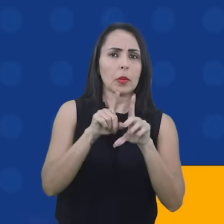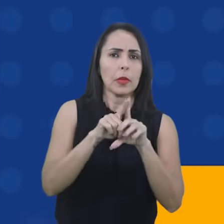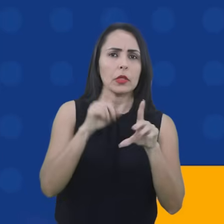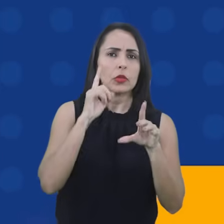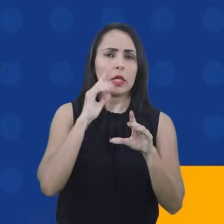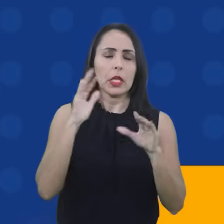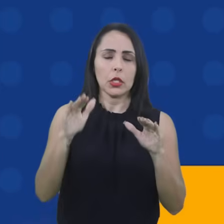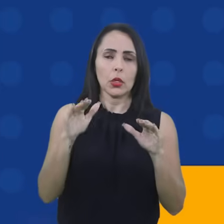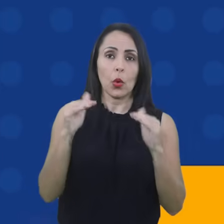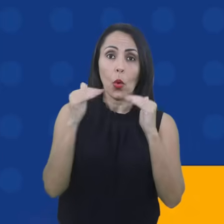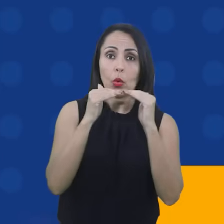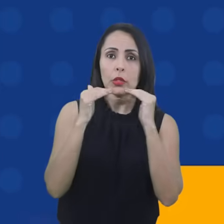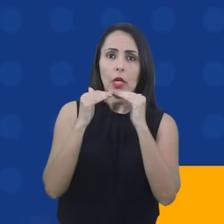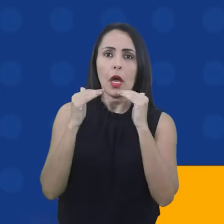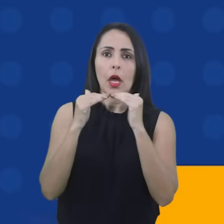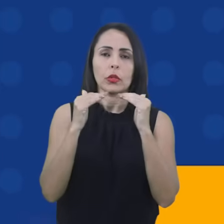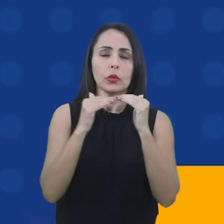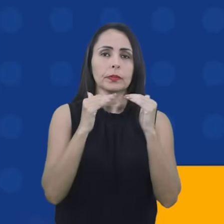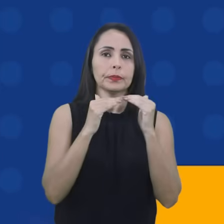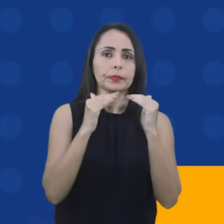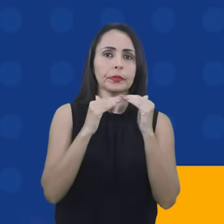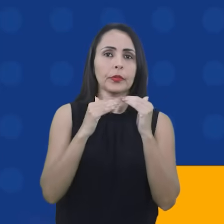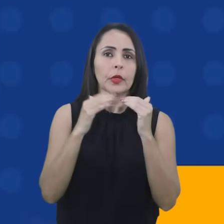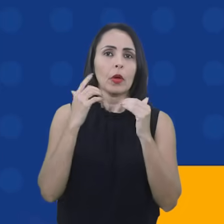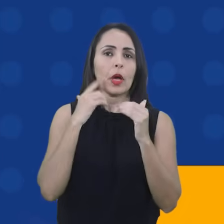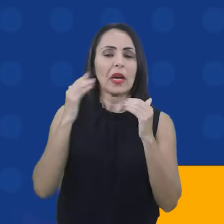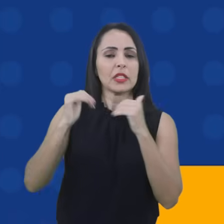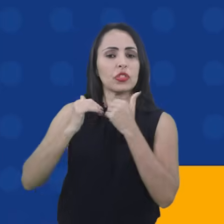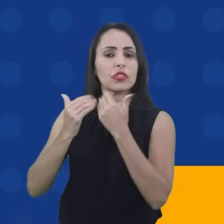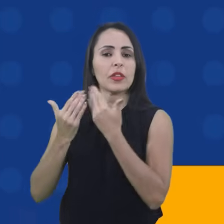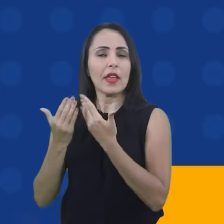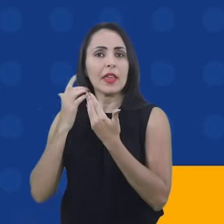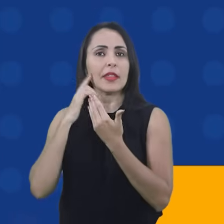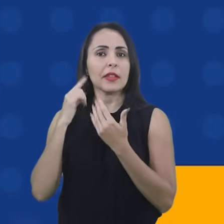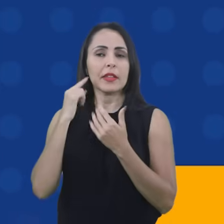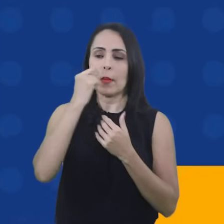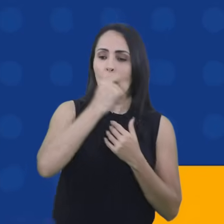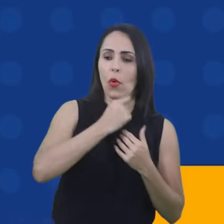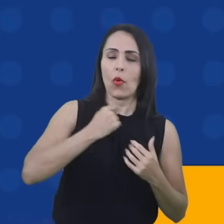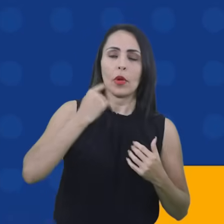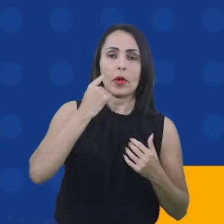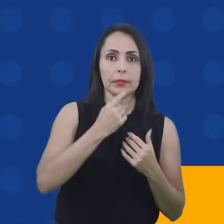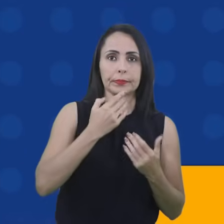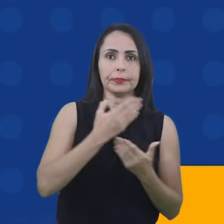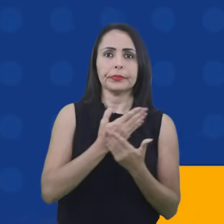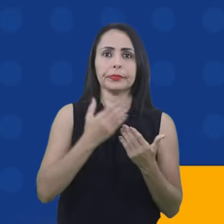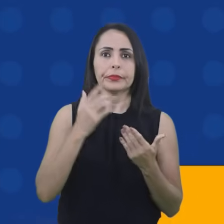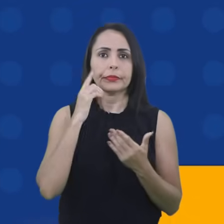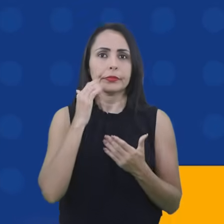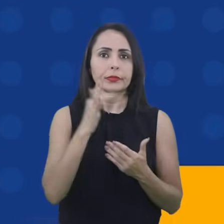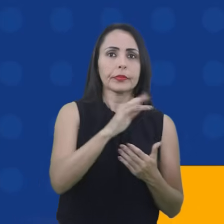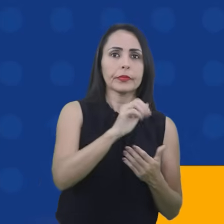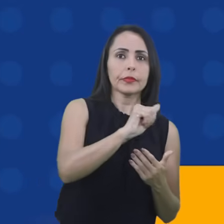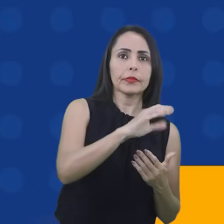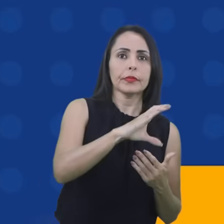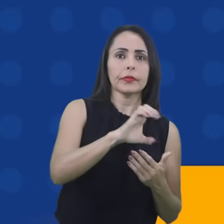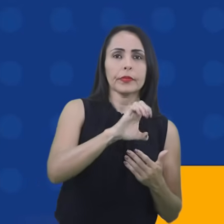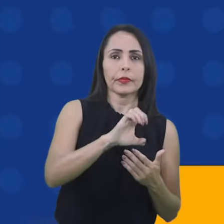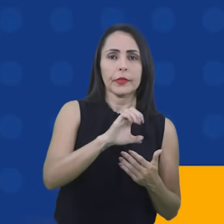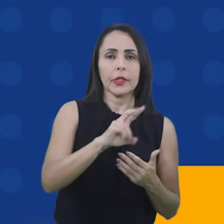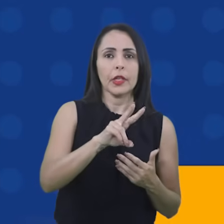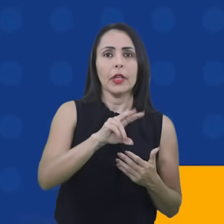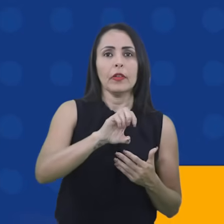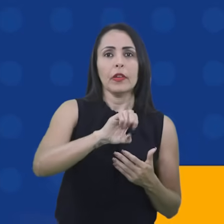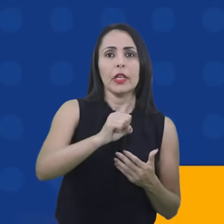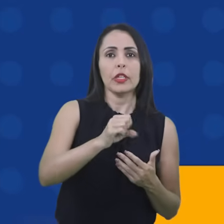contato, né, com a bochecha, com essa parte externa da sua boca, né, ela é chamada de face